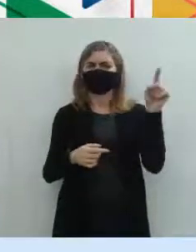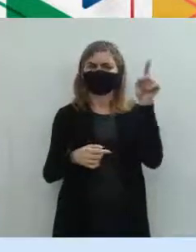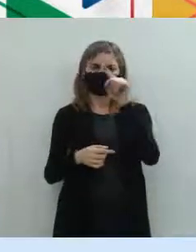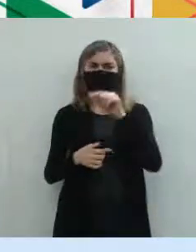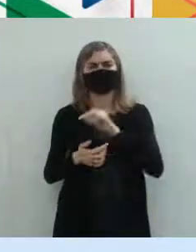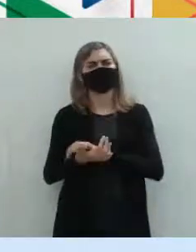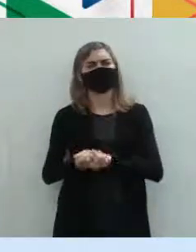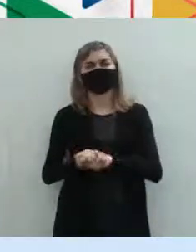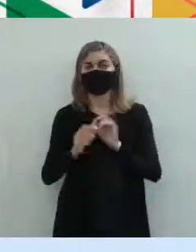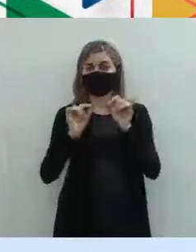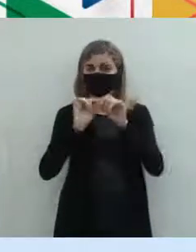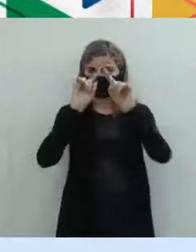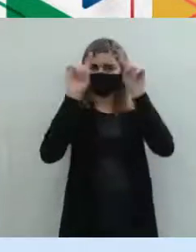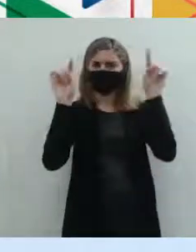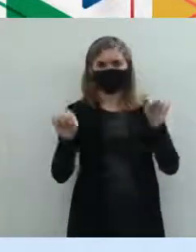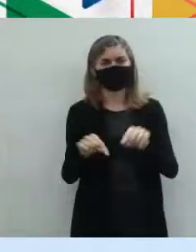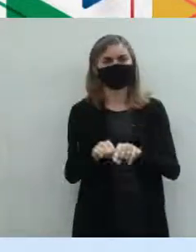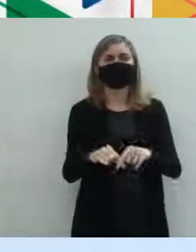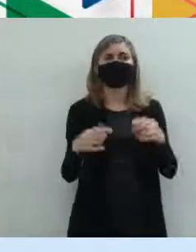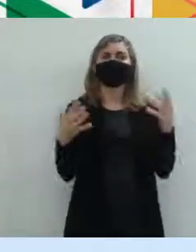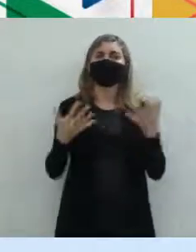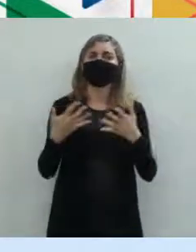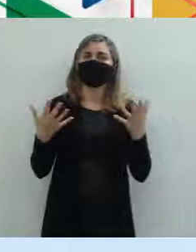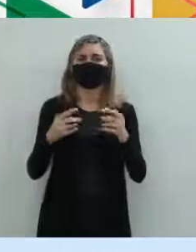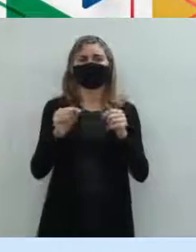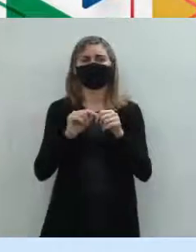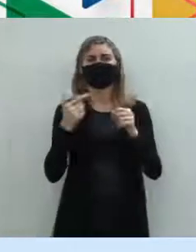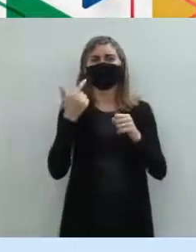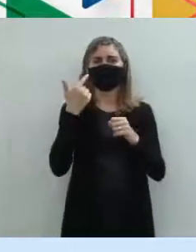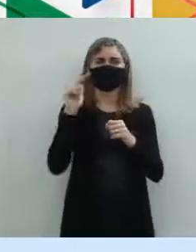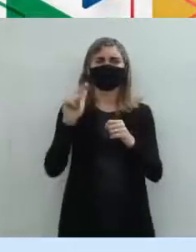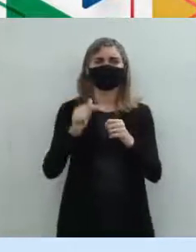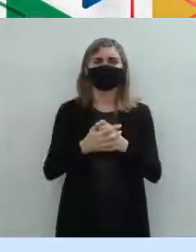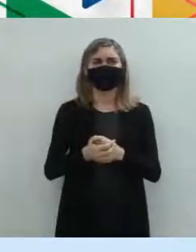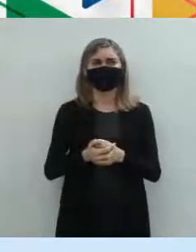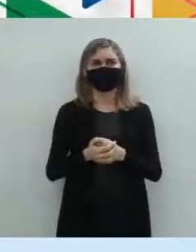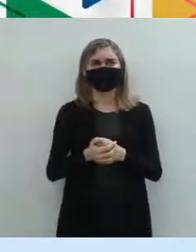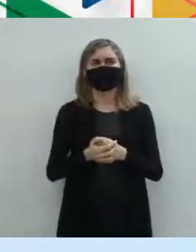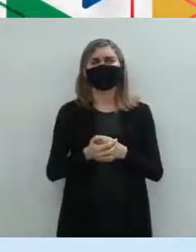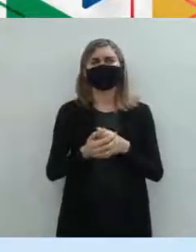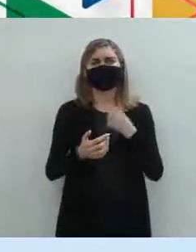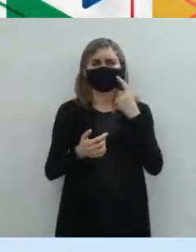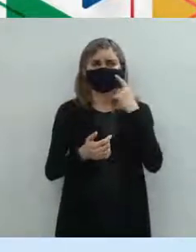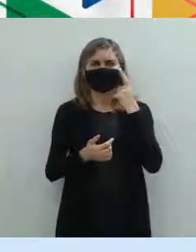outra horizontal. Fizemos um quadrado. Agora a gente vai fazer outro quadrado. Olha lá.